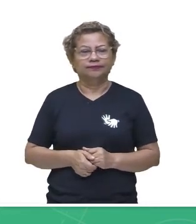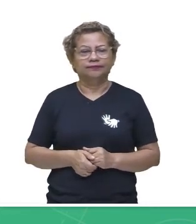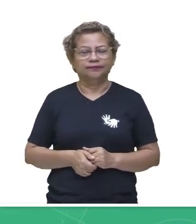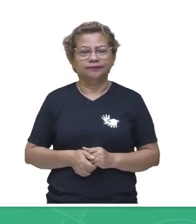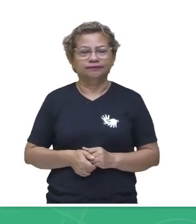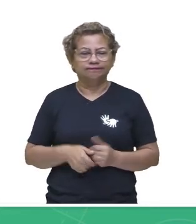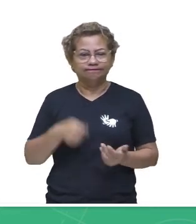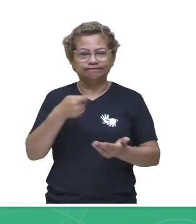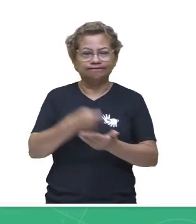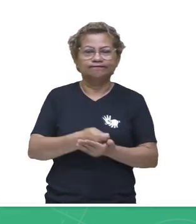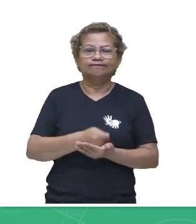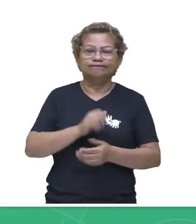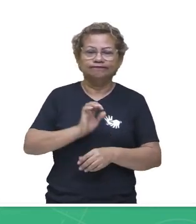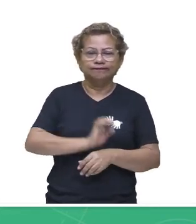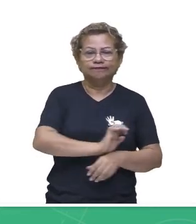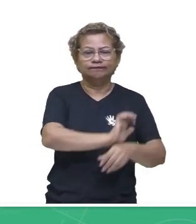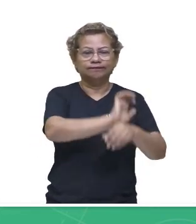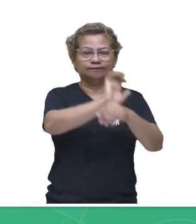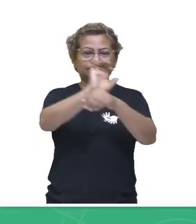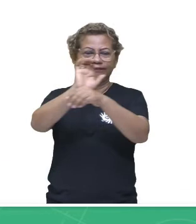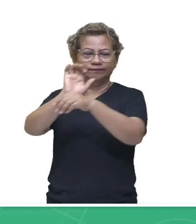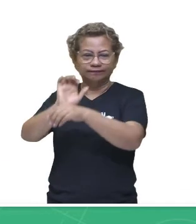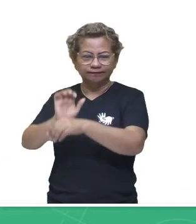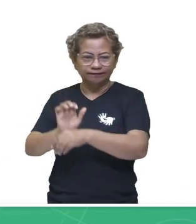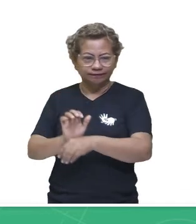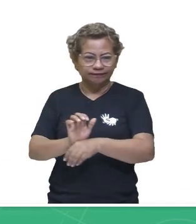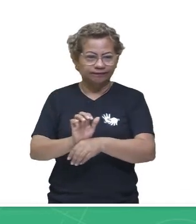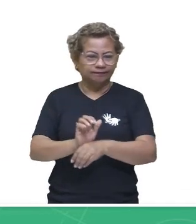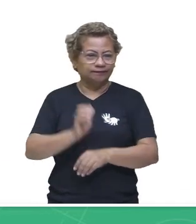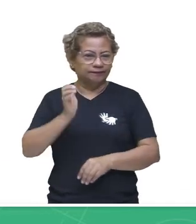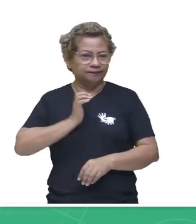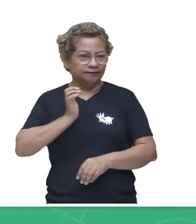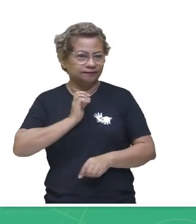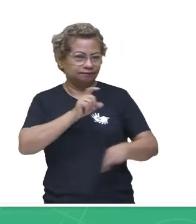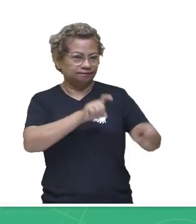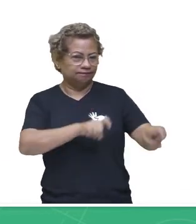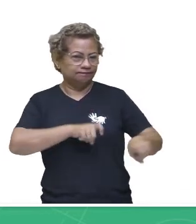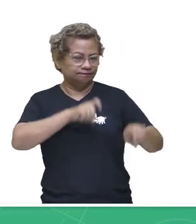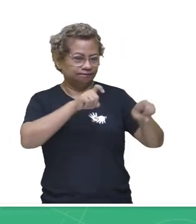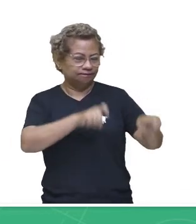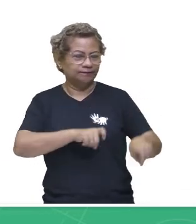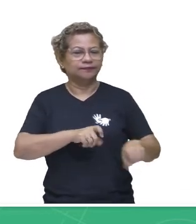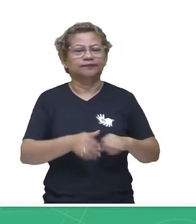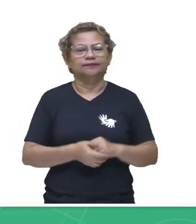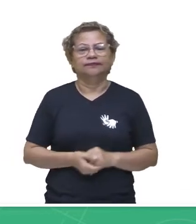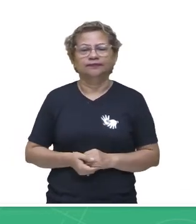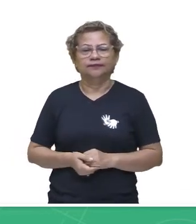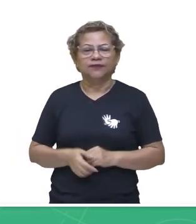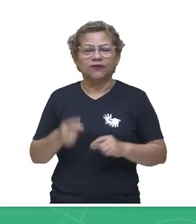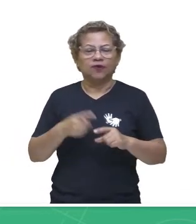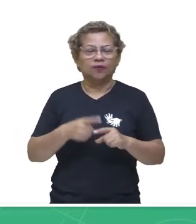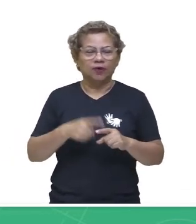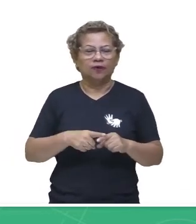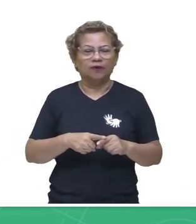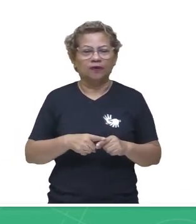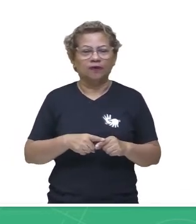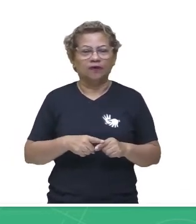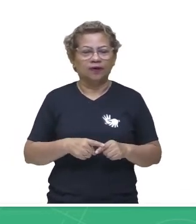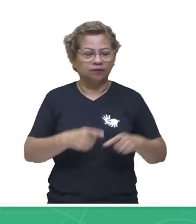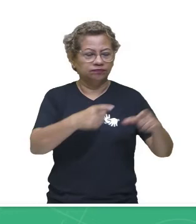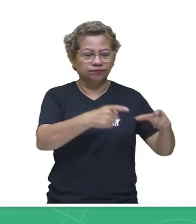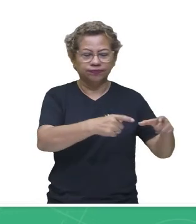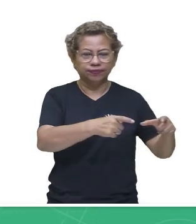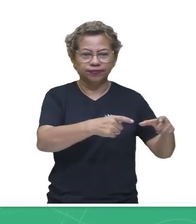apoiar o republicanismo. Então ela não vai estar aí nesse contexto, olha aí. As elites locais desejavam a autonomia